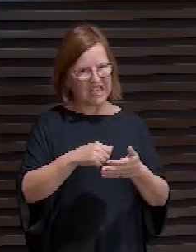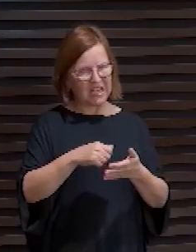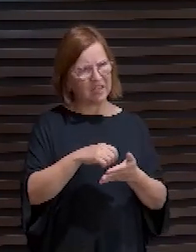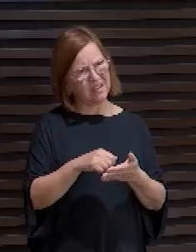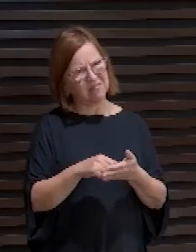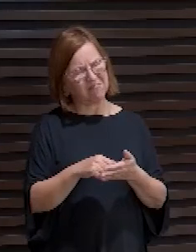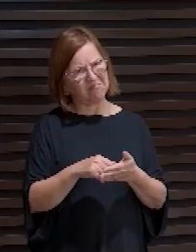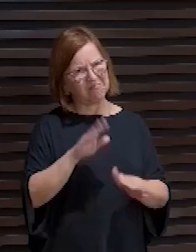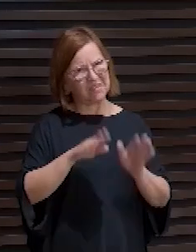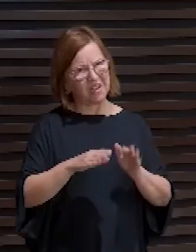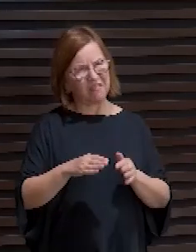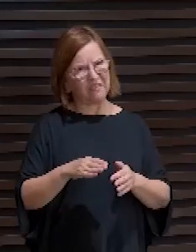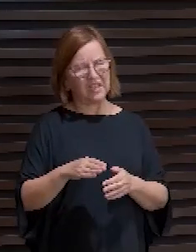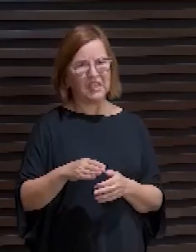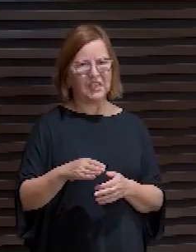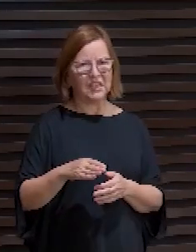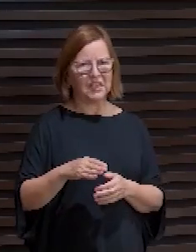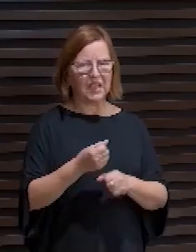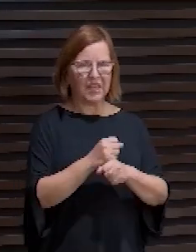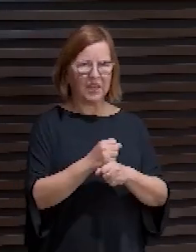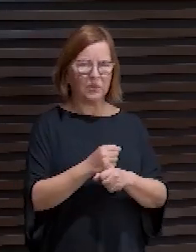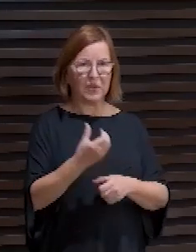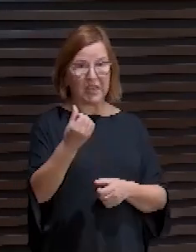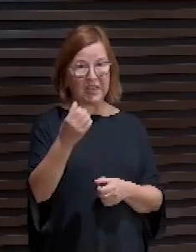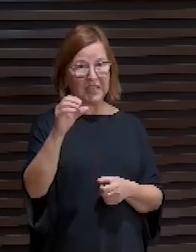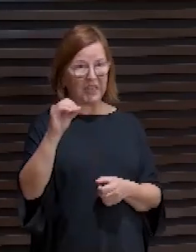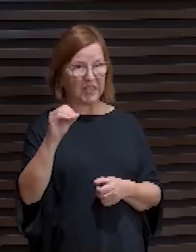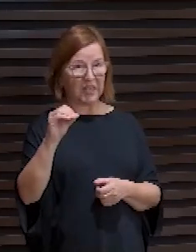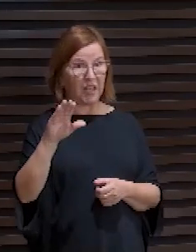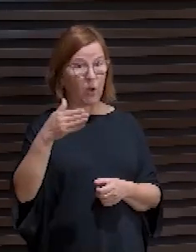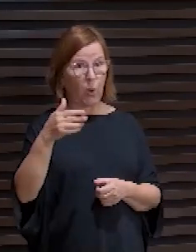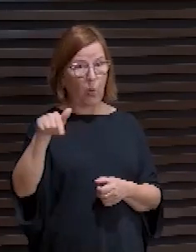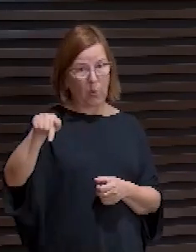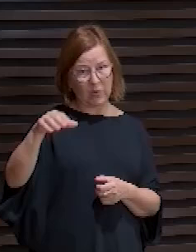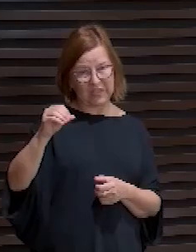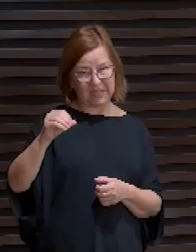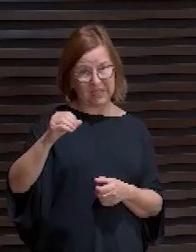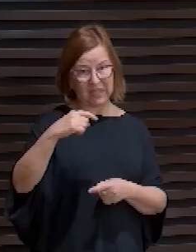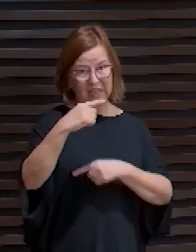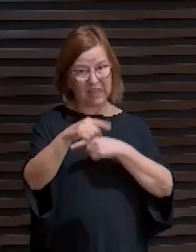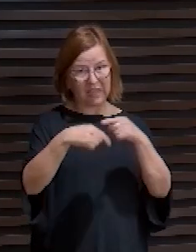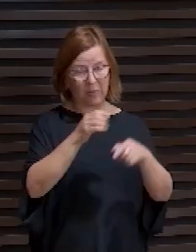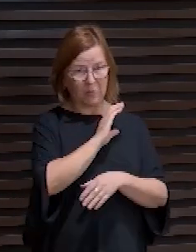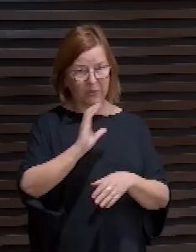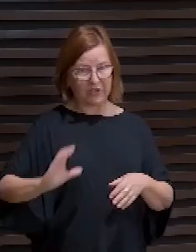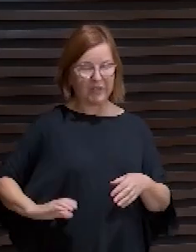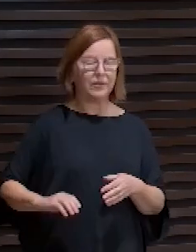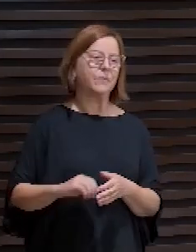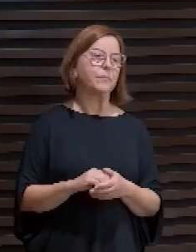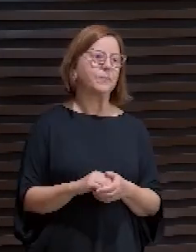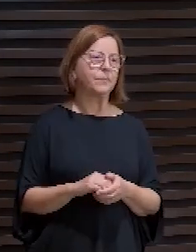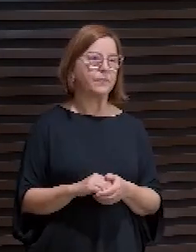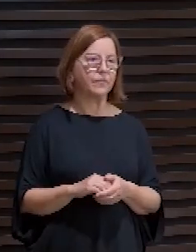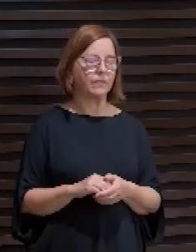68 e 70 depois de Cristo. Com relação aos destinatários da carta,